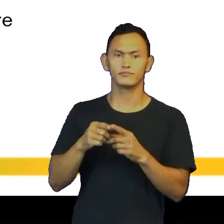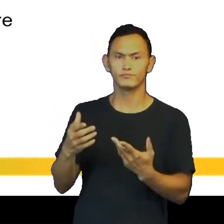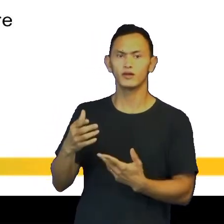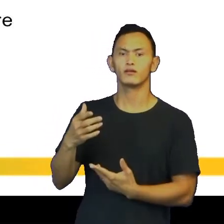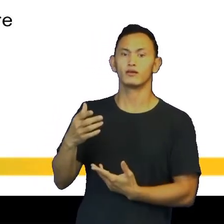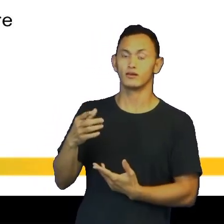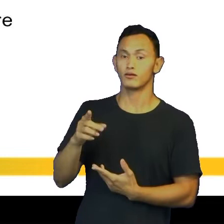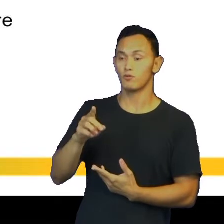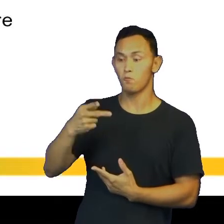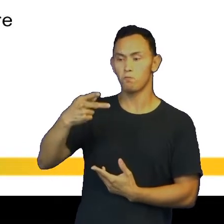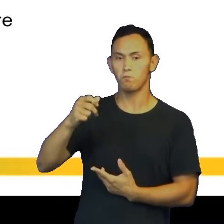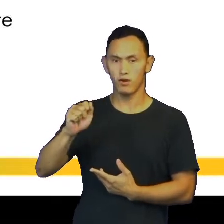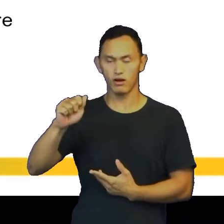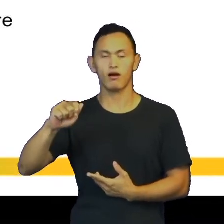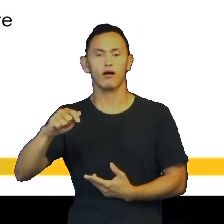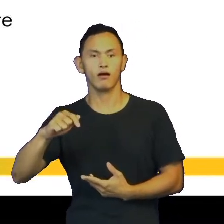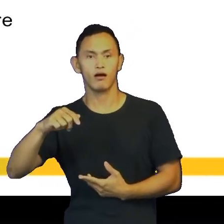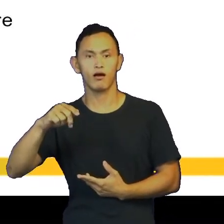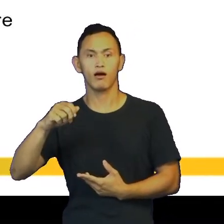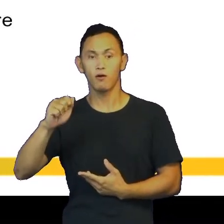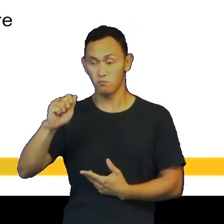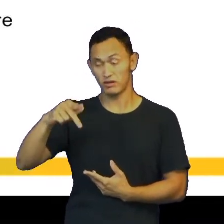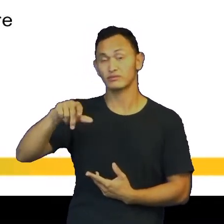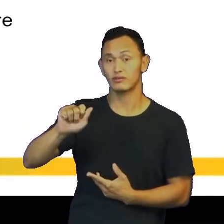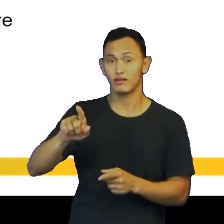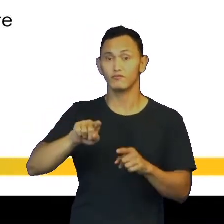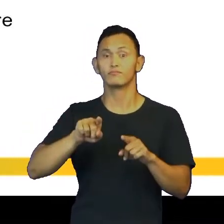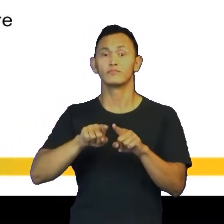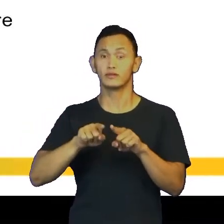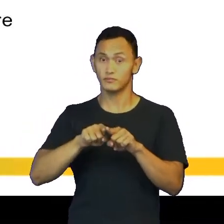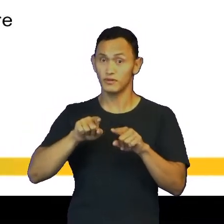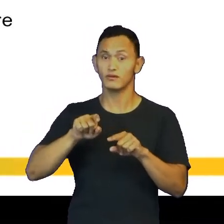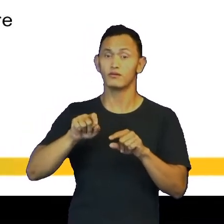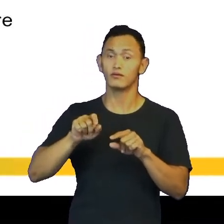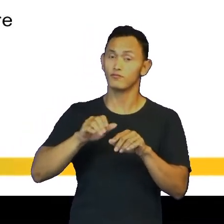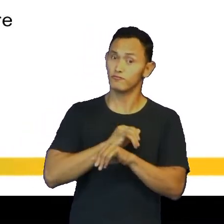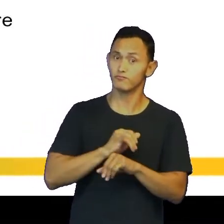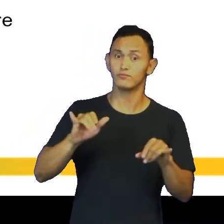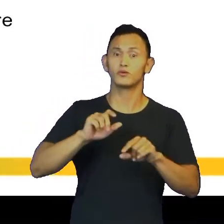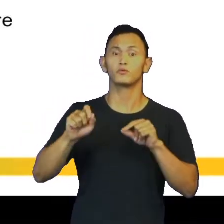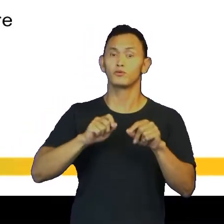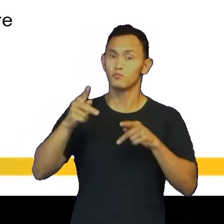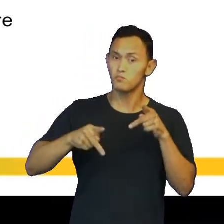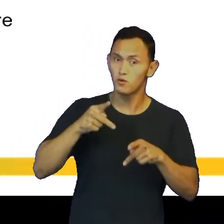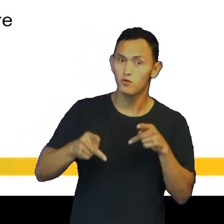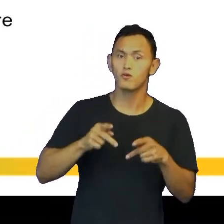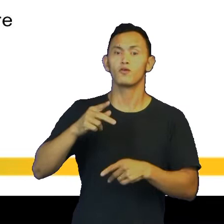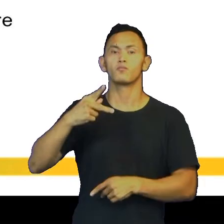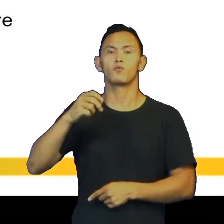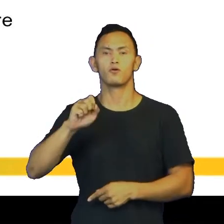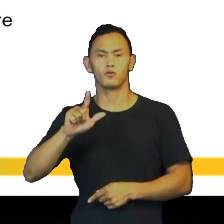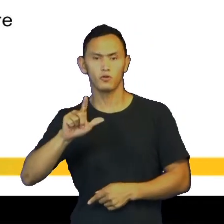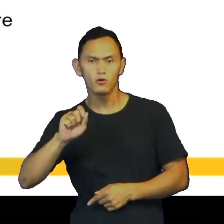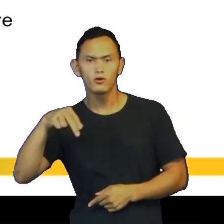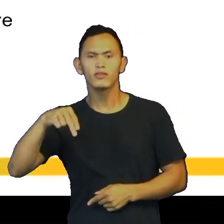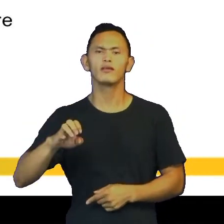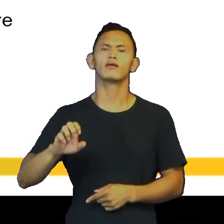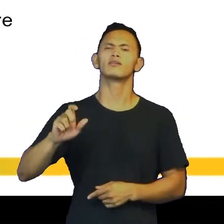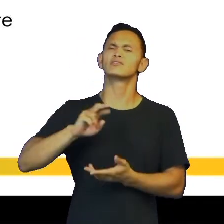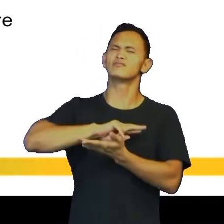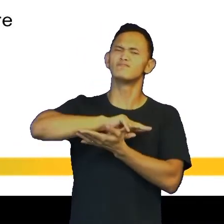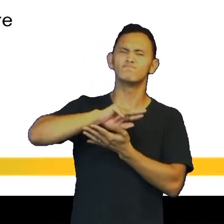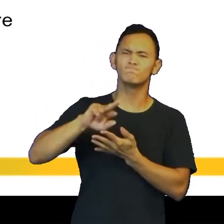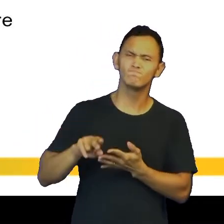a superioridade dos russos sobre os povos eslavos, né? Que são os poloneses, eslovenos,